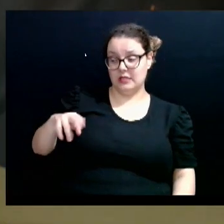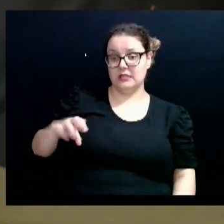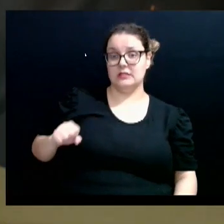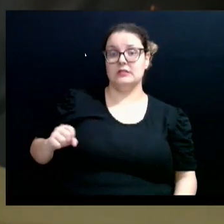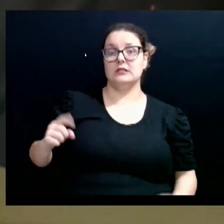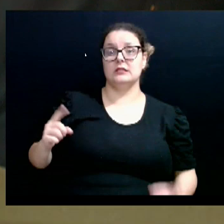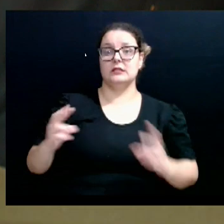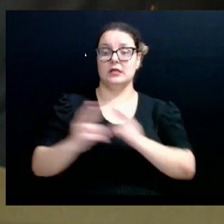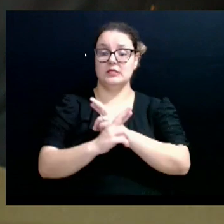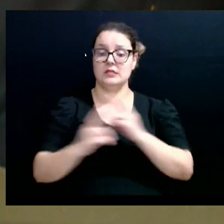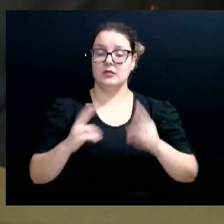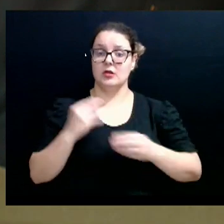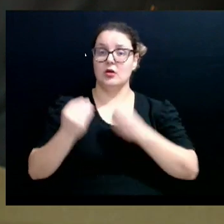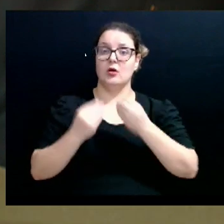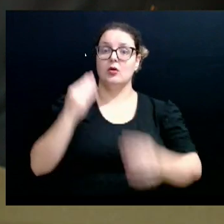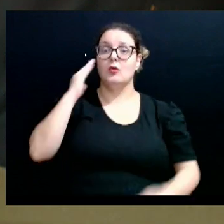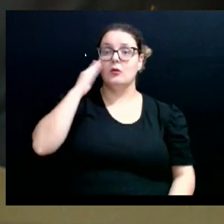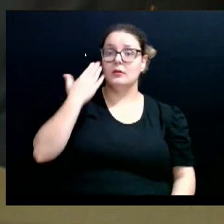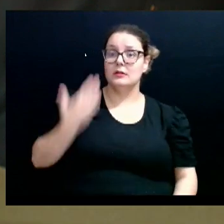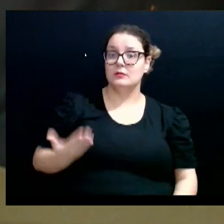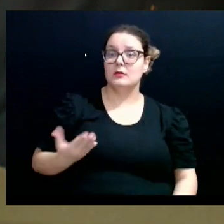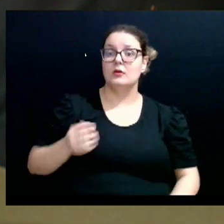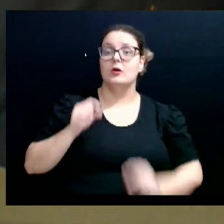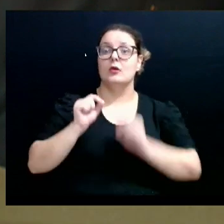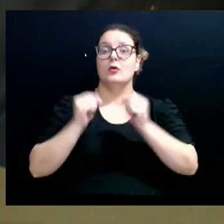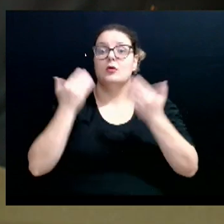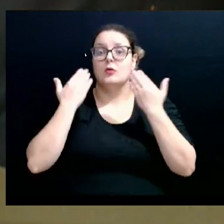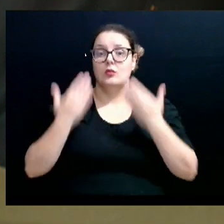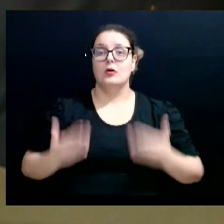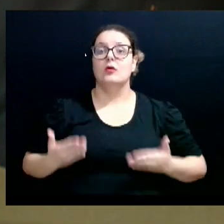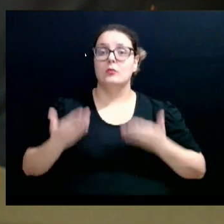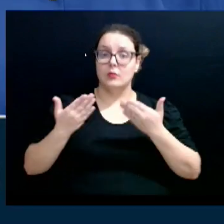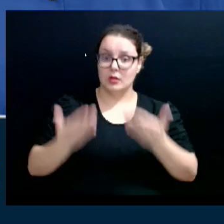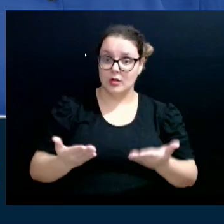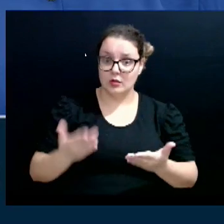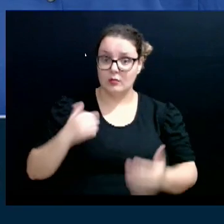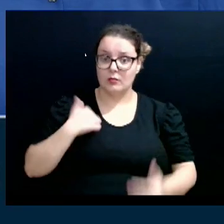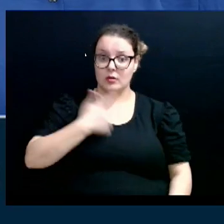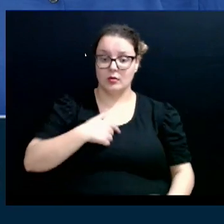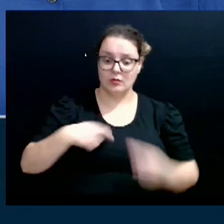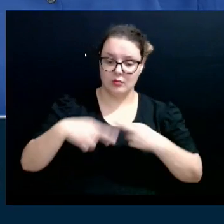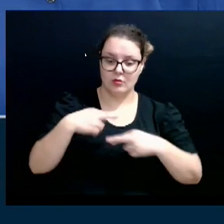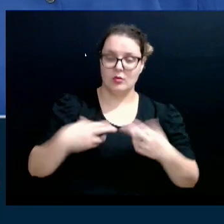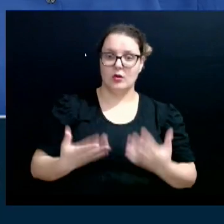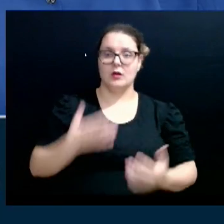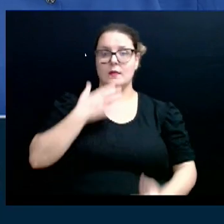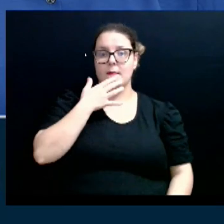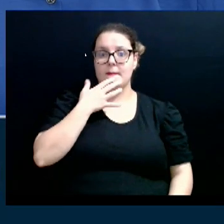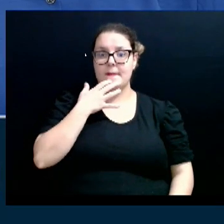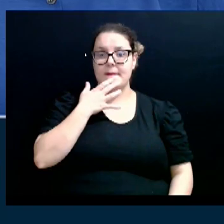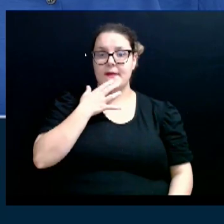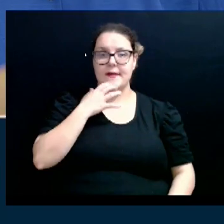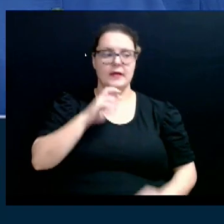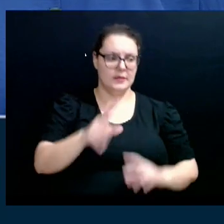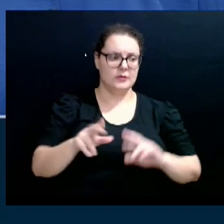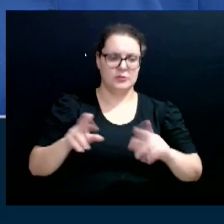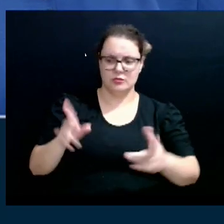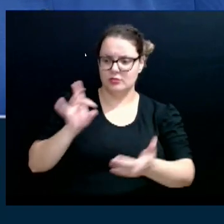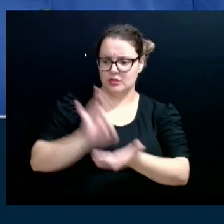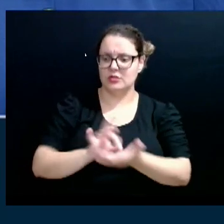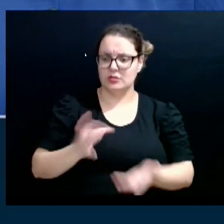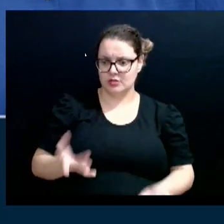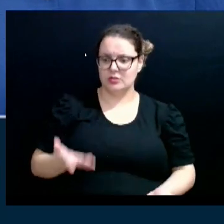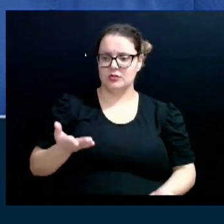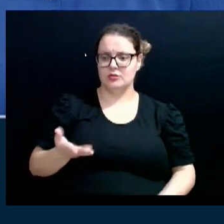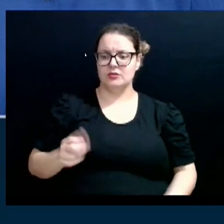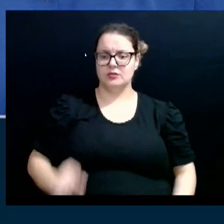consegue entender isso? O que que a psicologia traz para a gente referente a diferenciar, né? Isso aí e